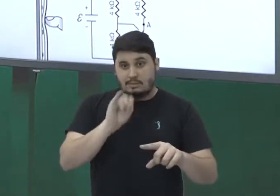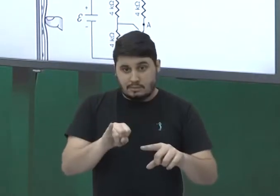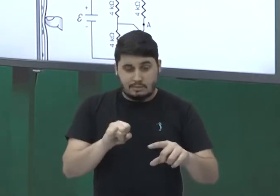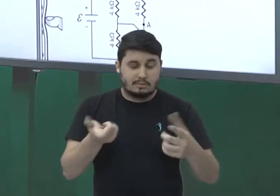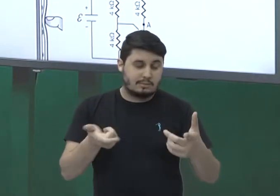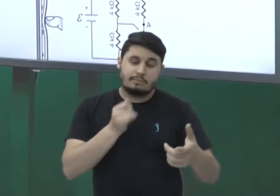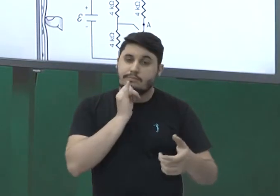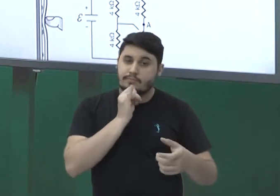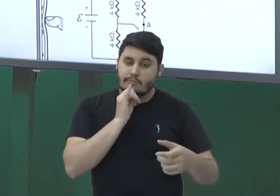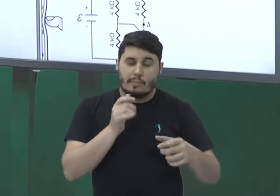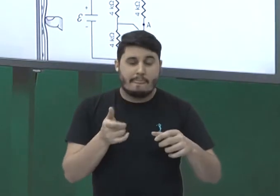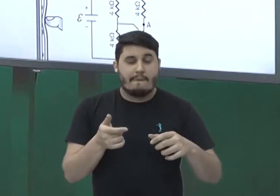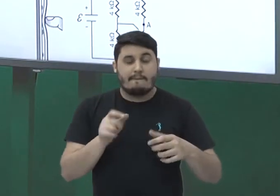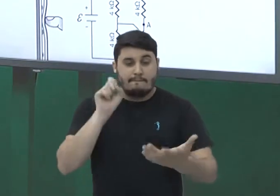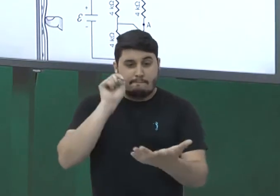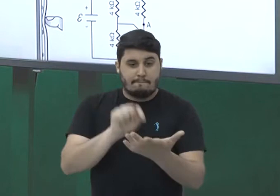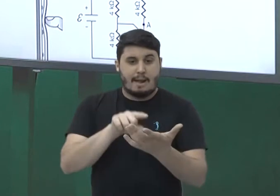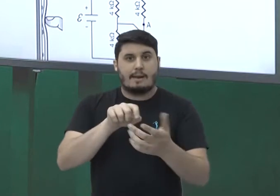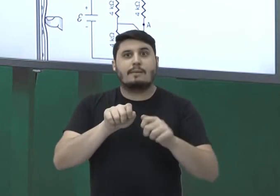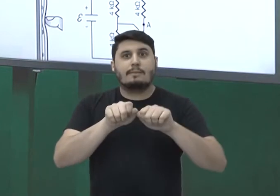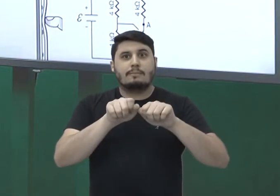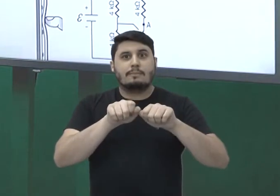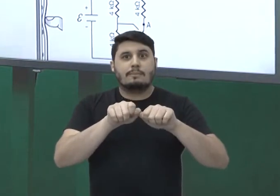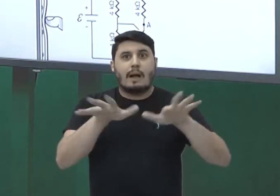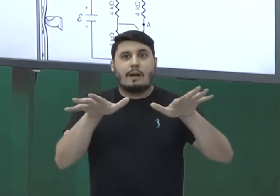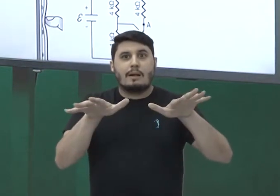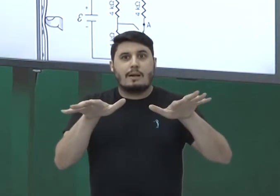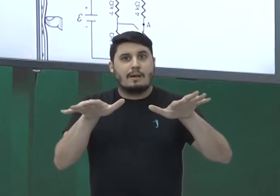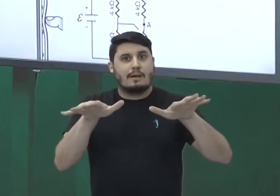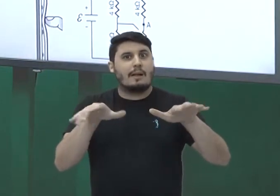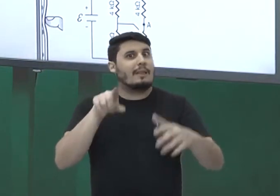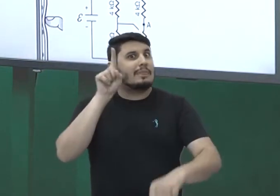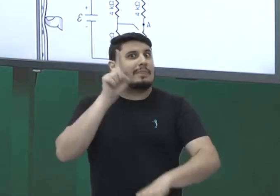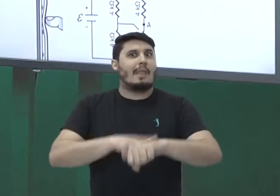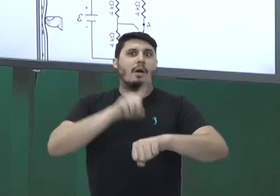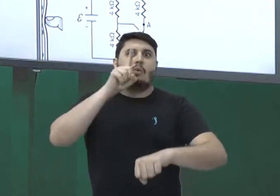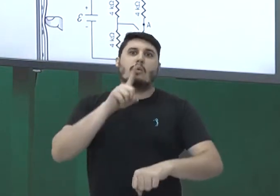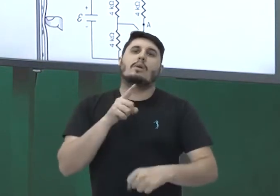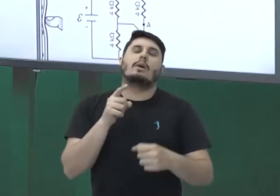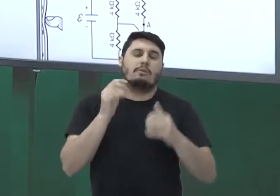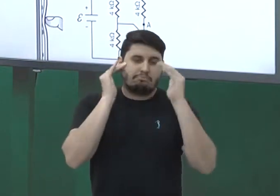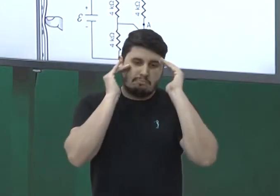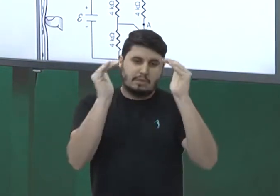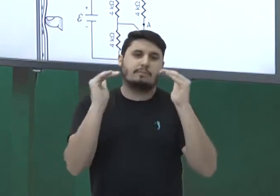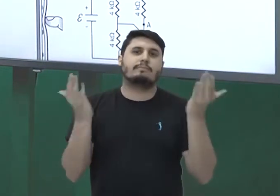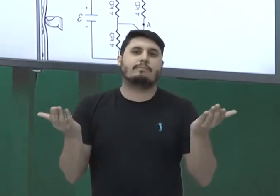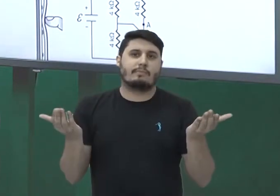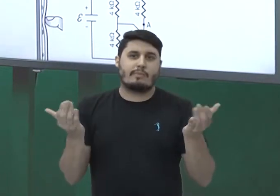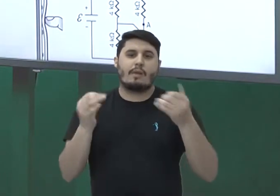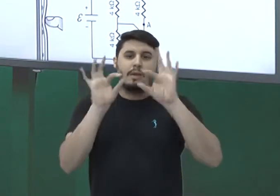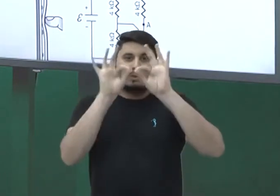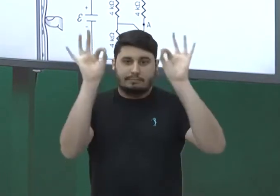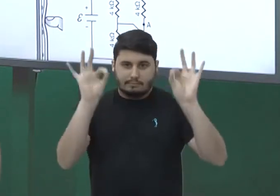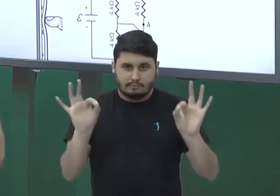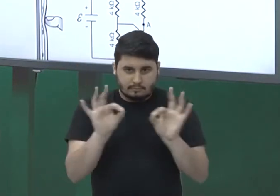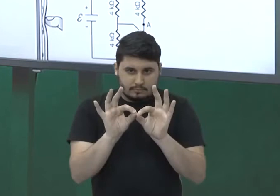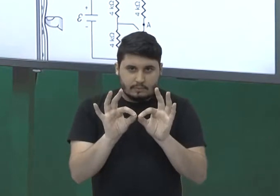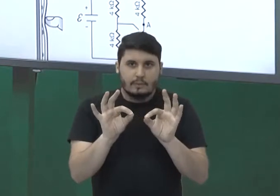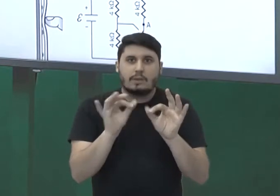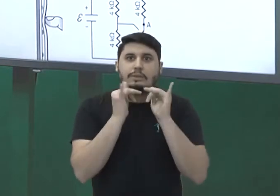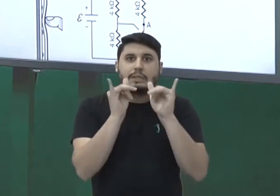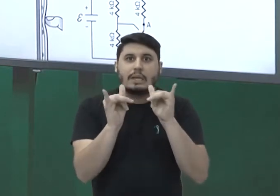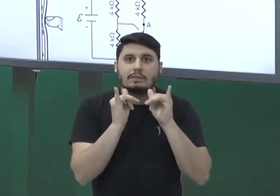determinada configuração, àquele determinado movimento, o próprio circuito do celular,